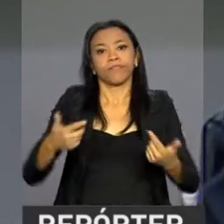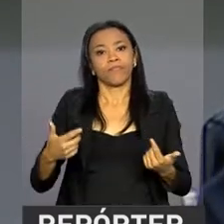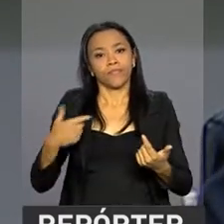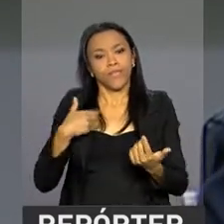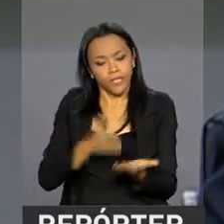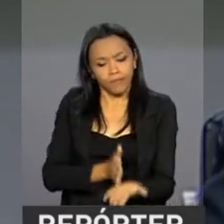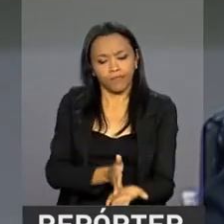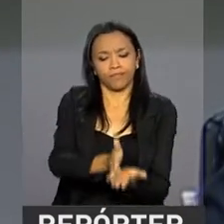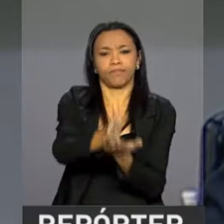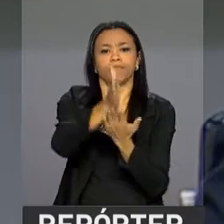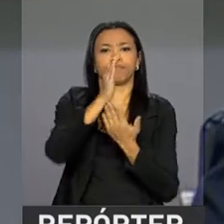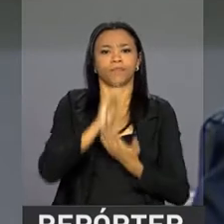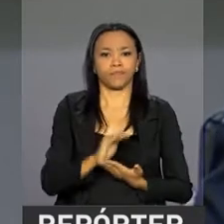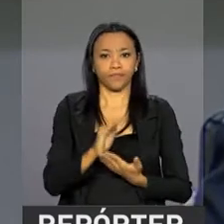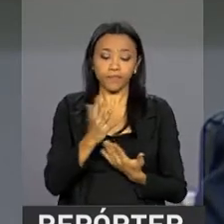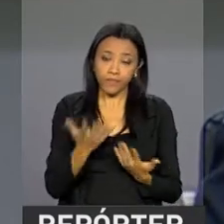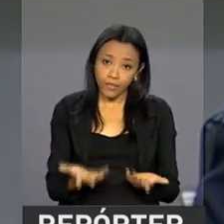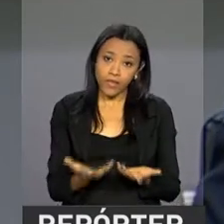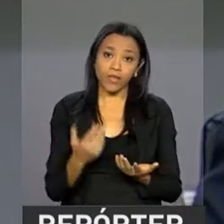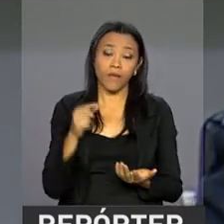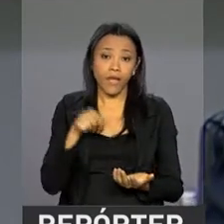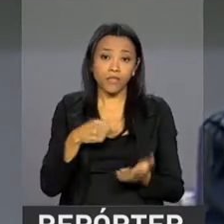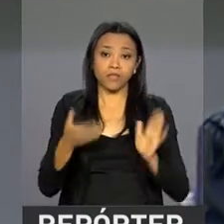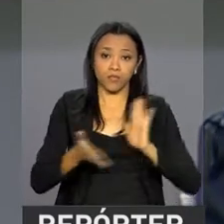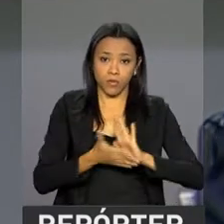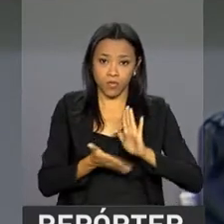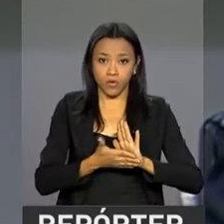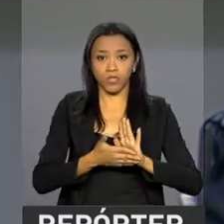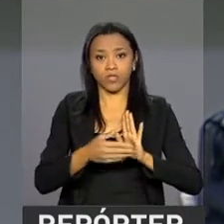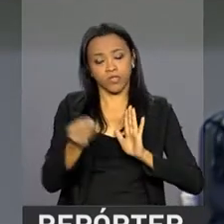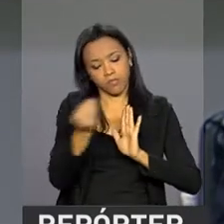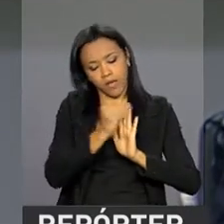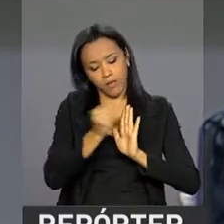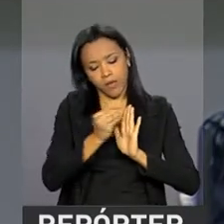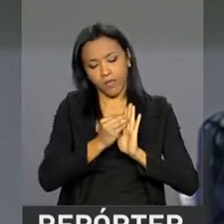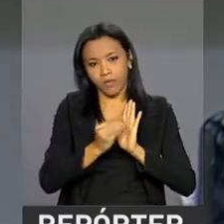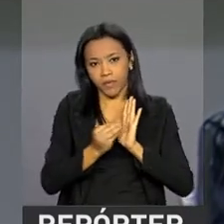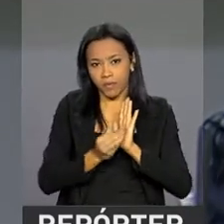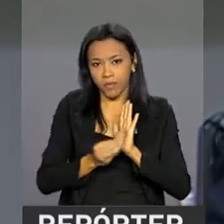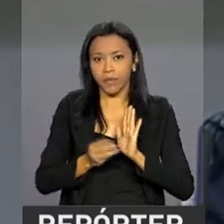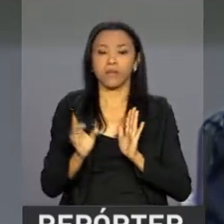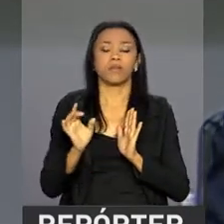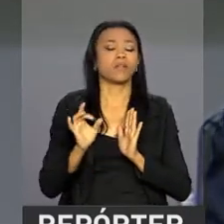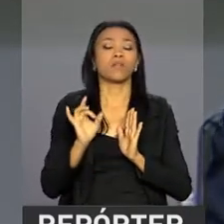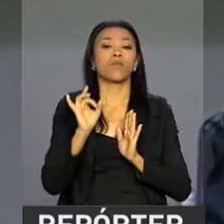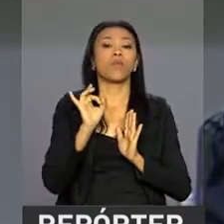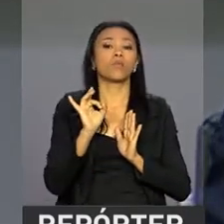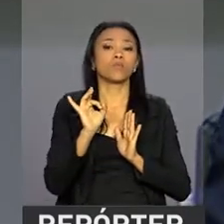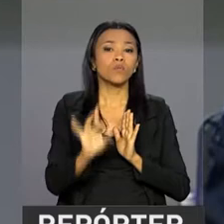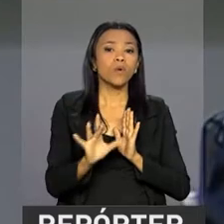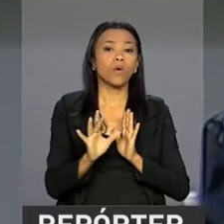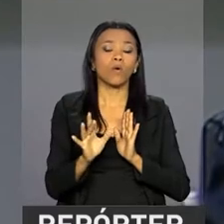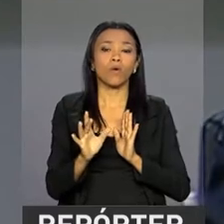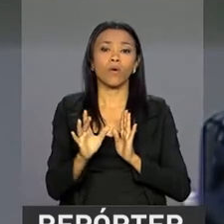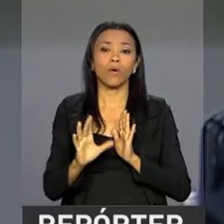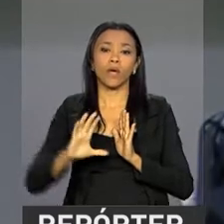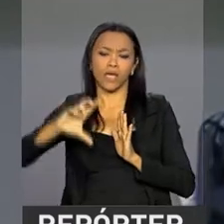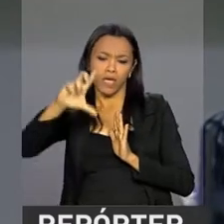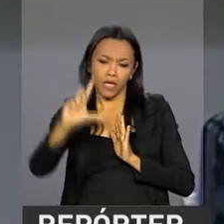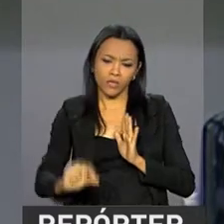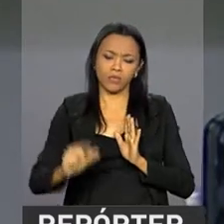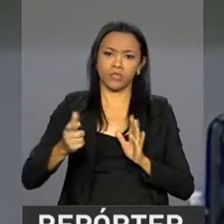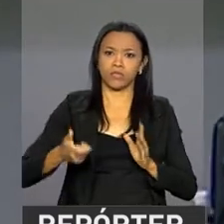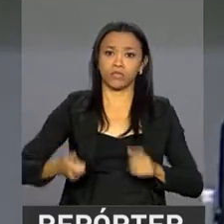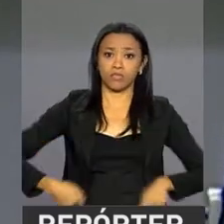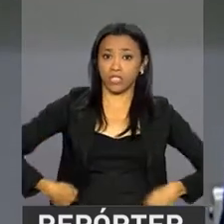dedicação dos profissionais. Então, essas medidas são medidas que vão no sentido não apenas da redução de despesas, mas